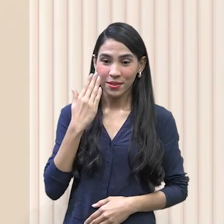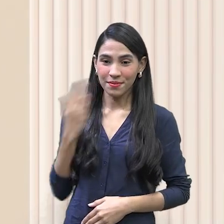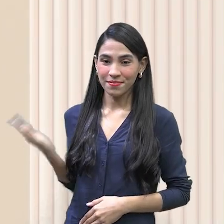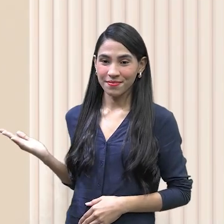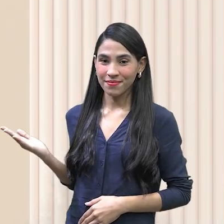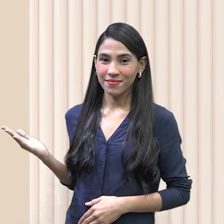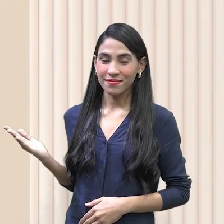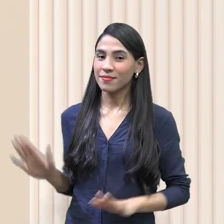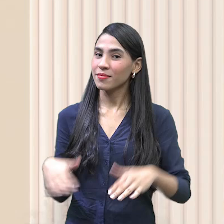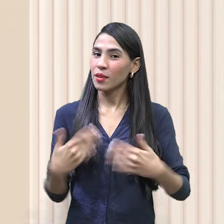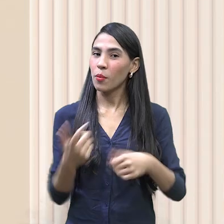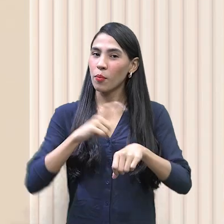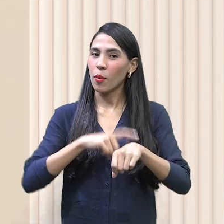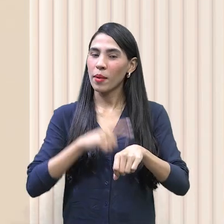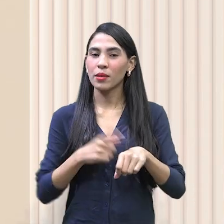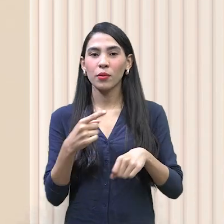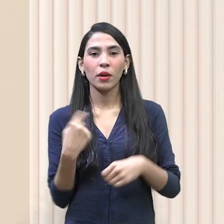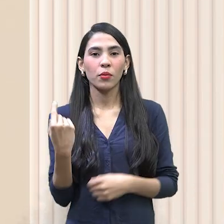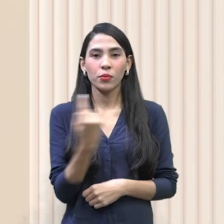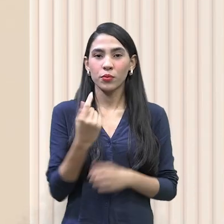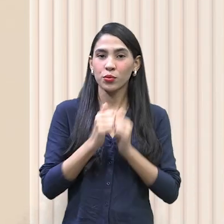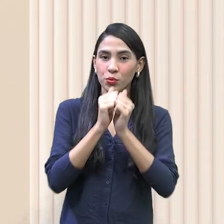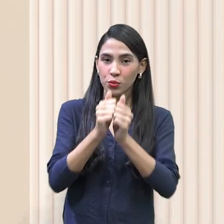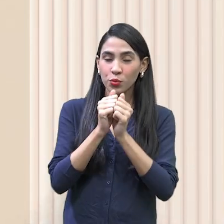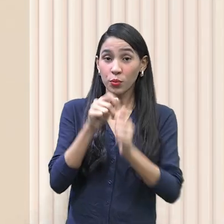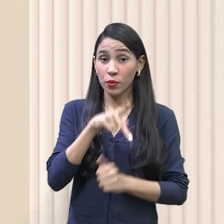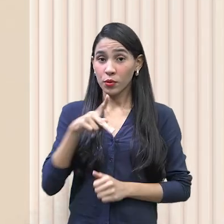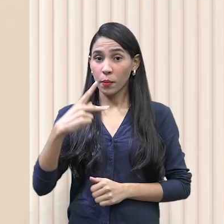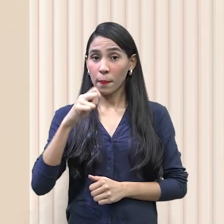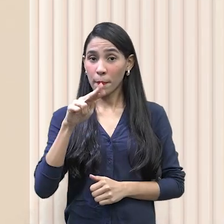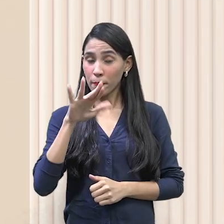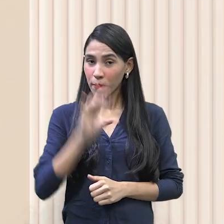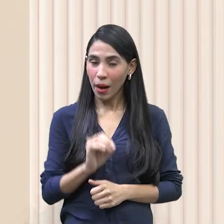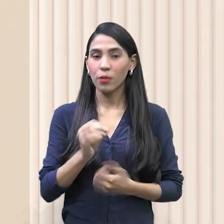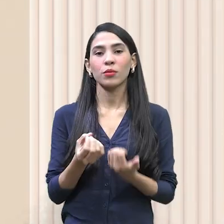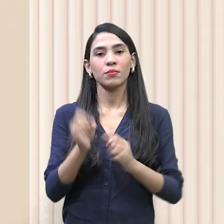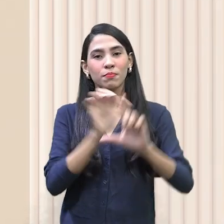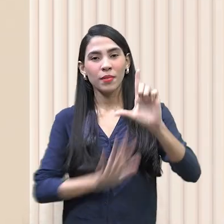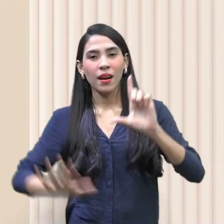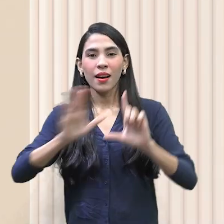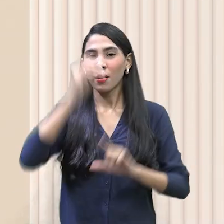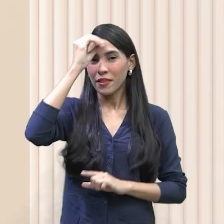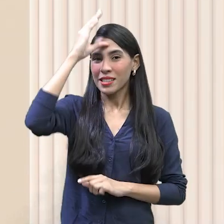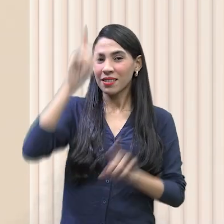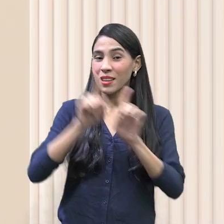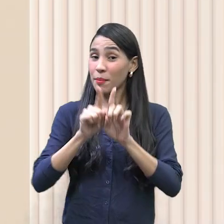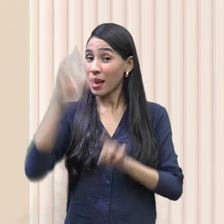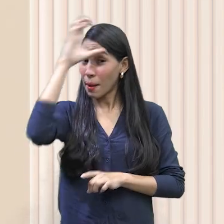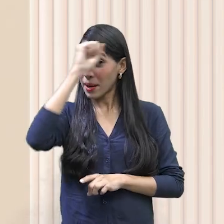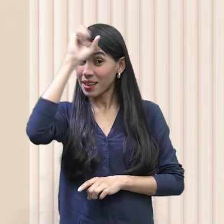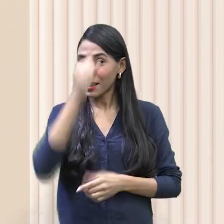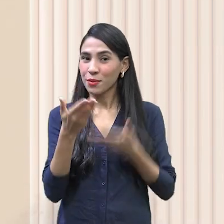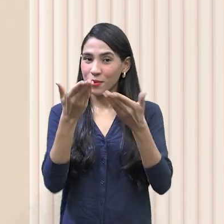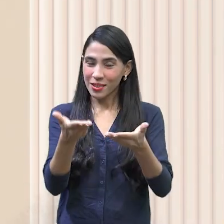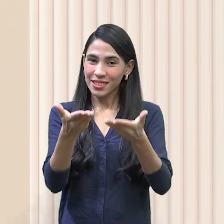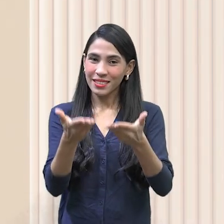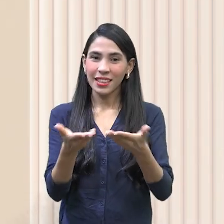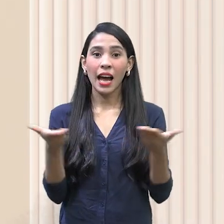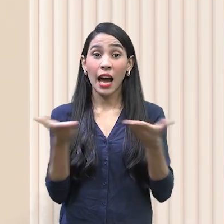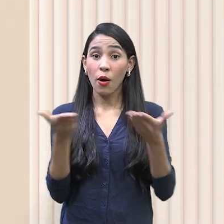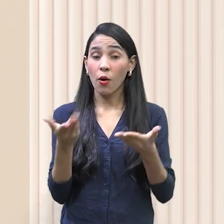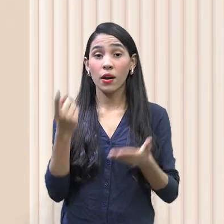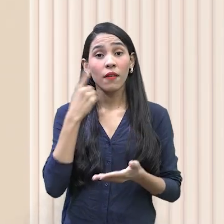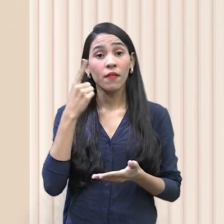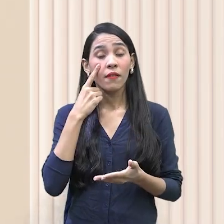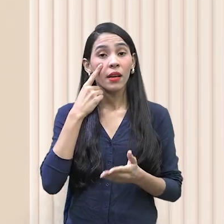Simone Silva e por alguns momentos estarei aqui juntamente com o professor Paulo, compartilhando saberes, aprendendo também com vocês. E vamos ver agora o que